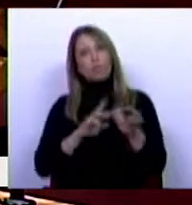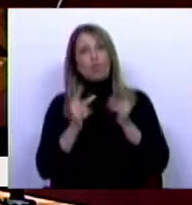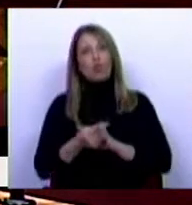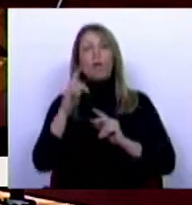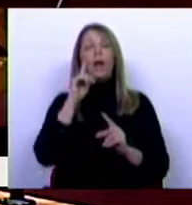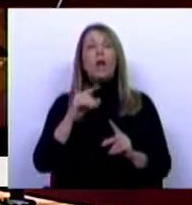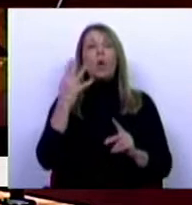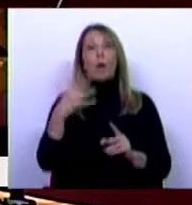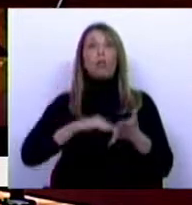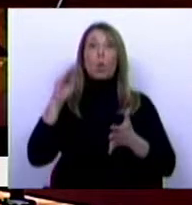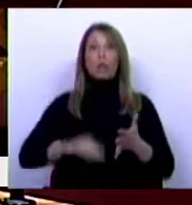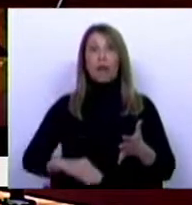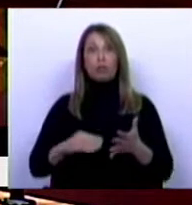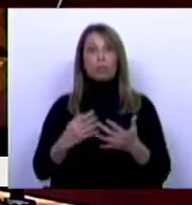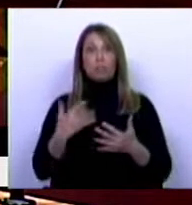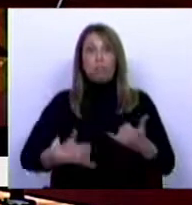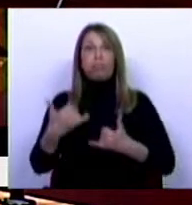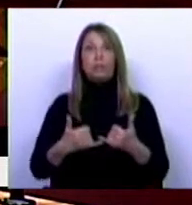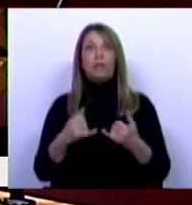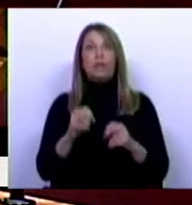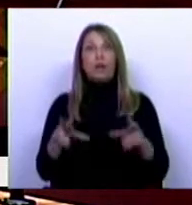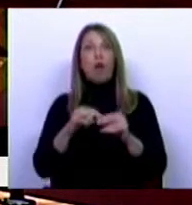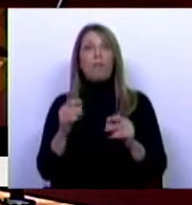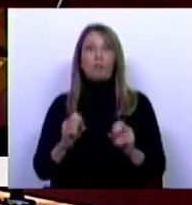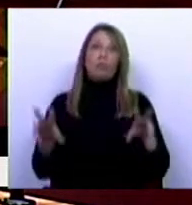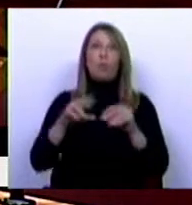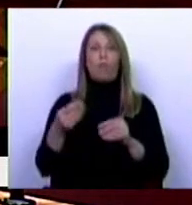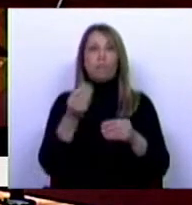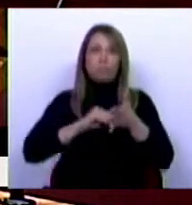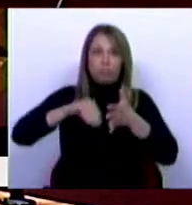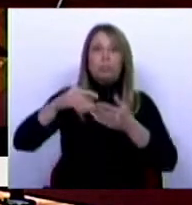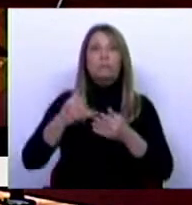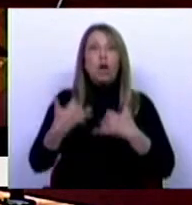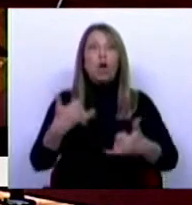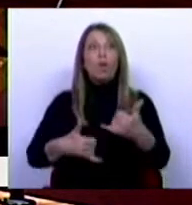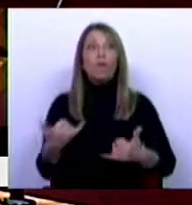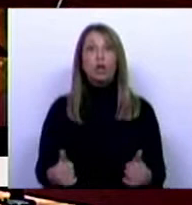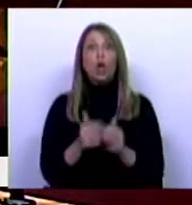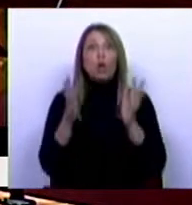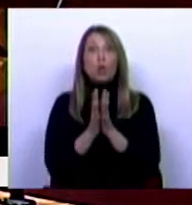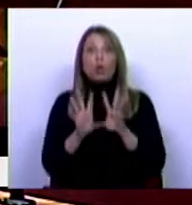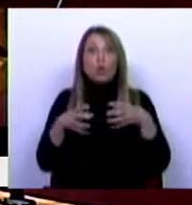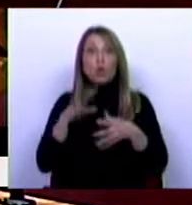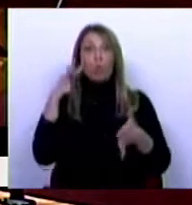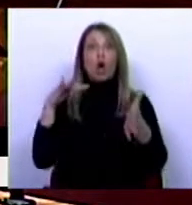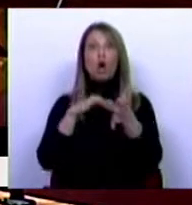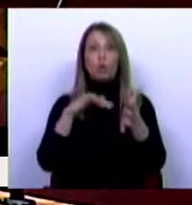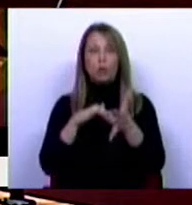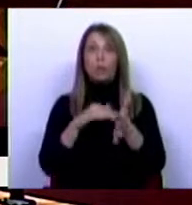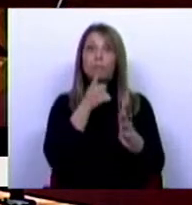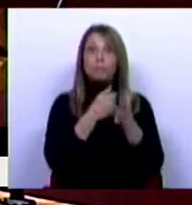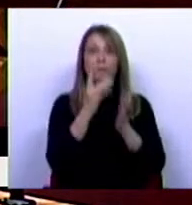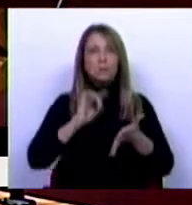em 2018, para 3 anos de contrato e 2 renovações em todos os grupos de recrutamento. Uma medida